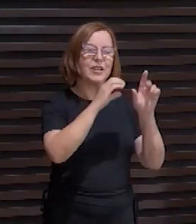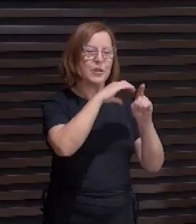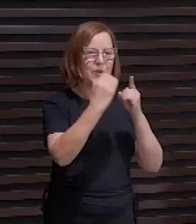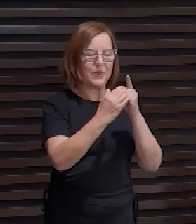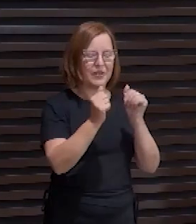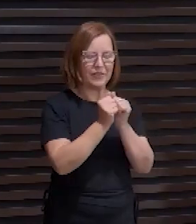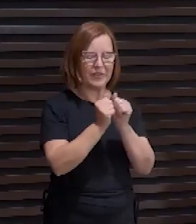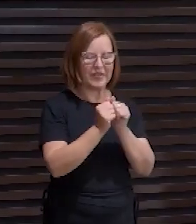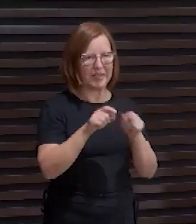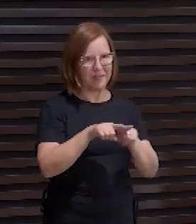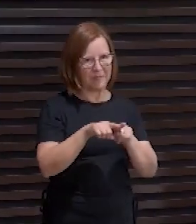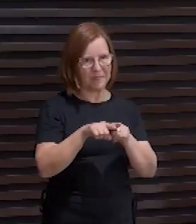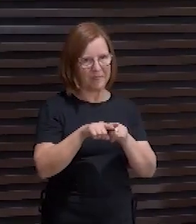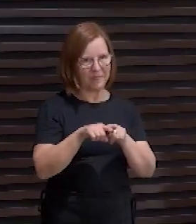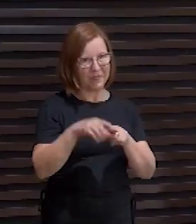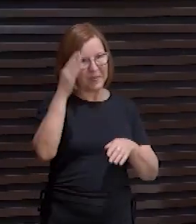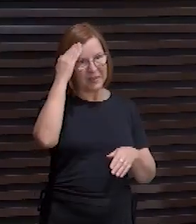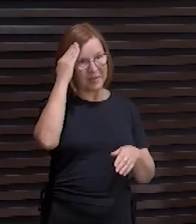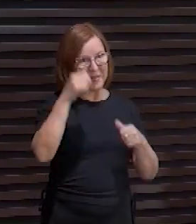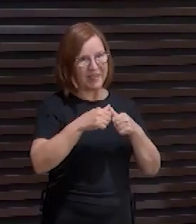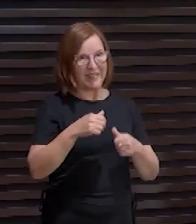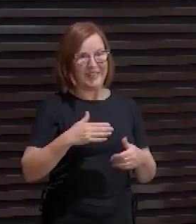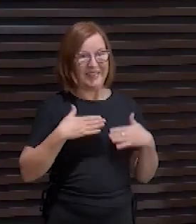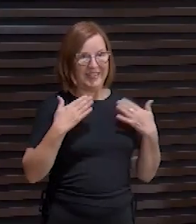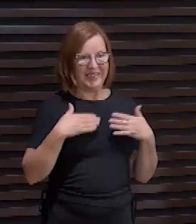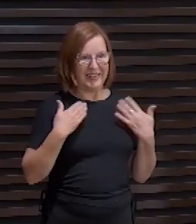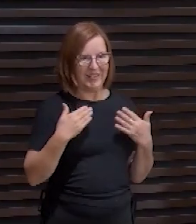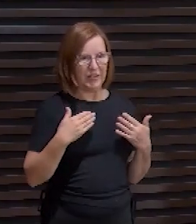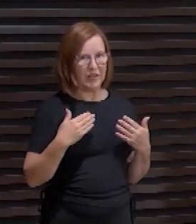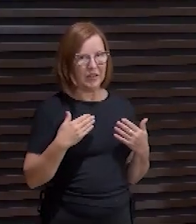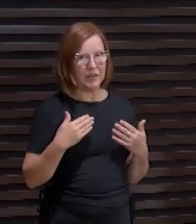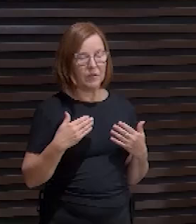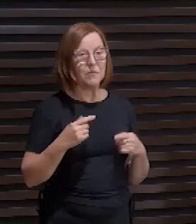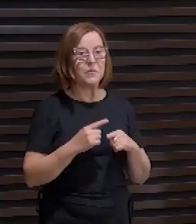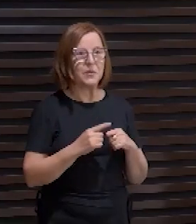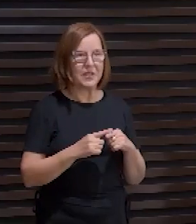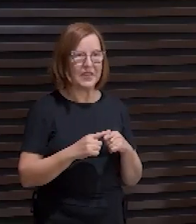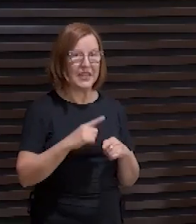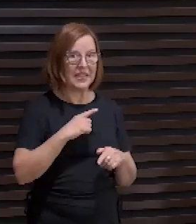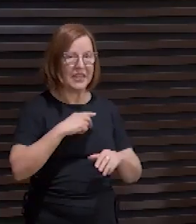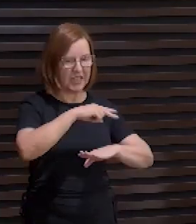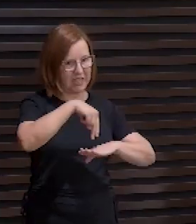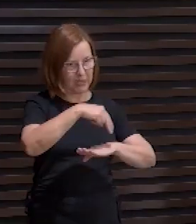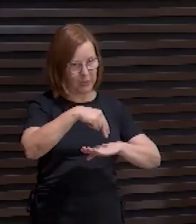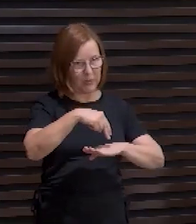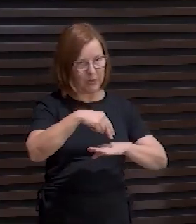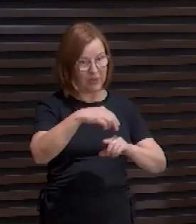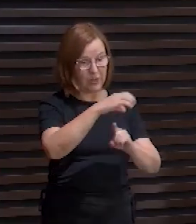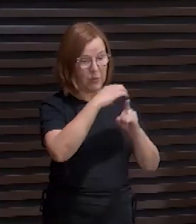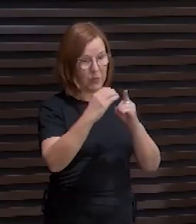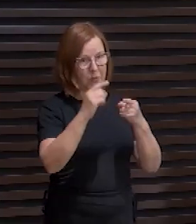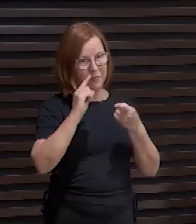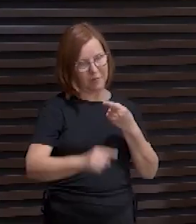como irmãos. E saiba que isso é um privilégio. Em muitas nações isso aqui é proibido. Mas nós temos a